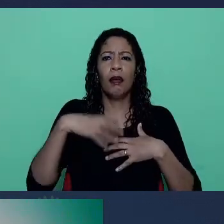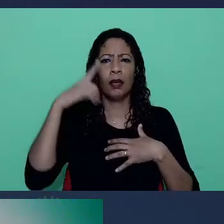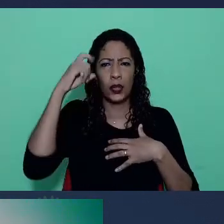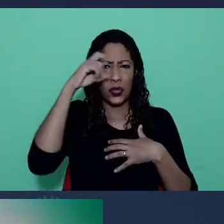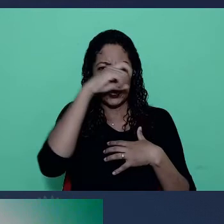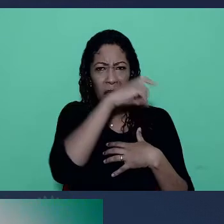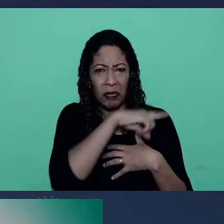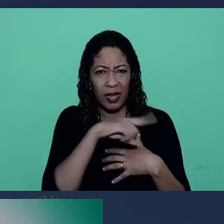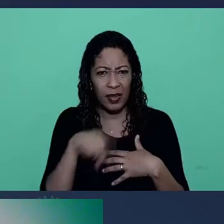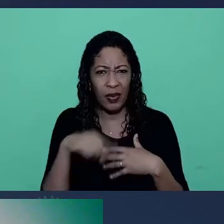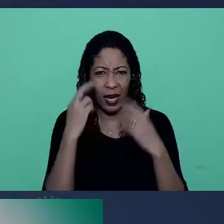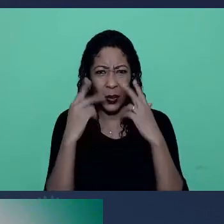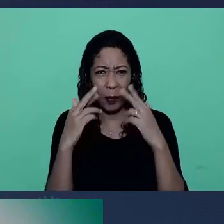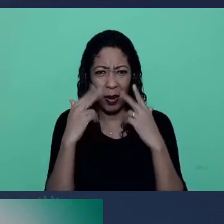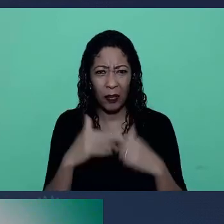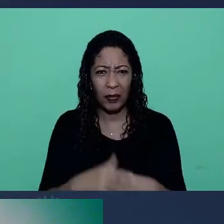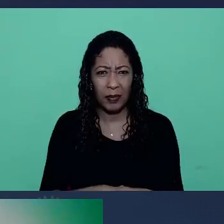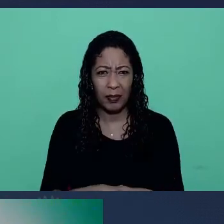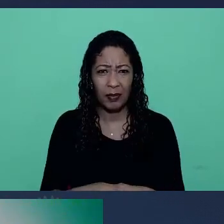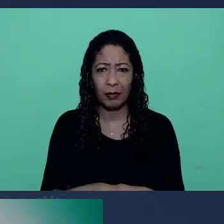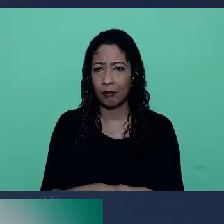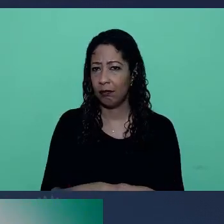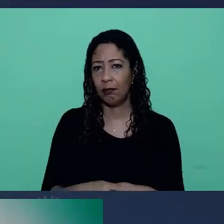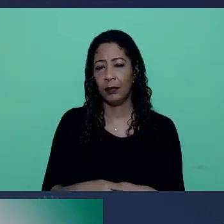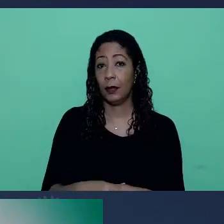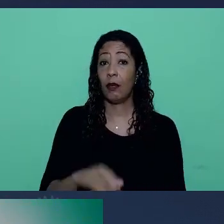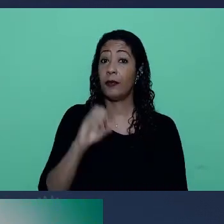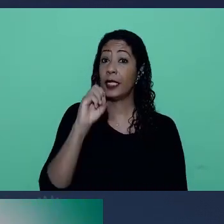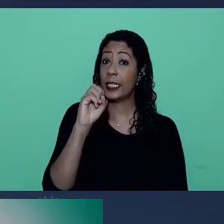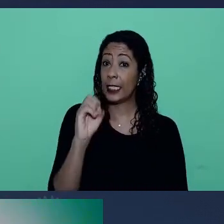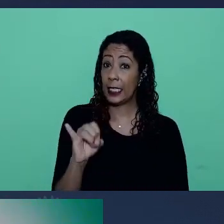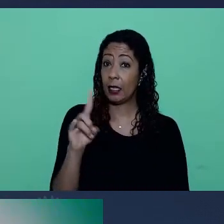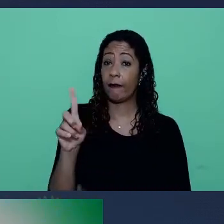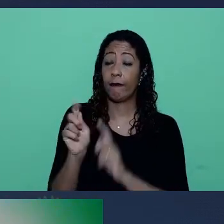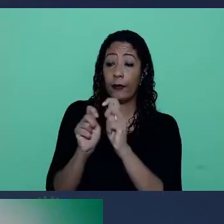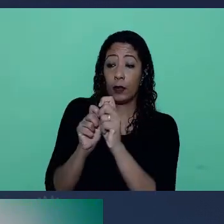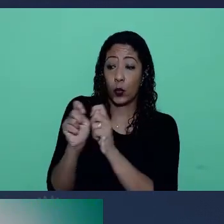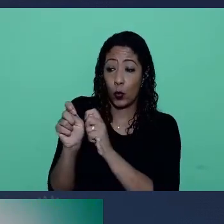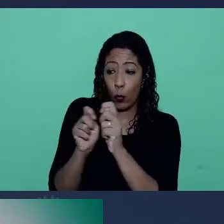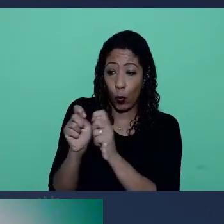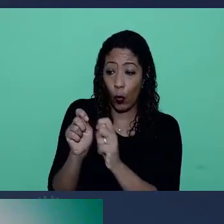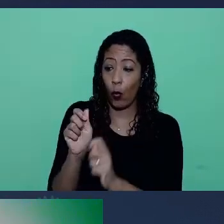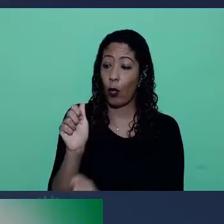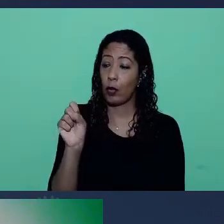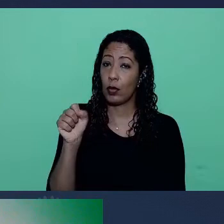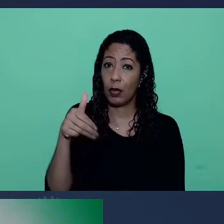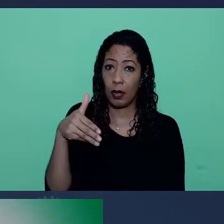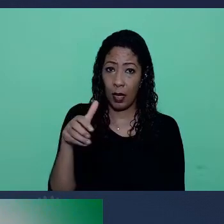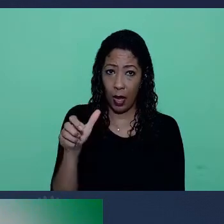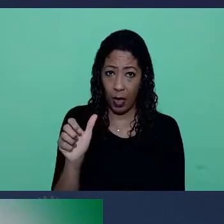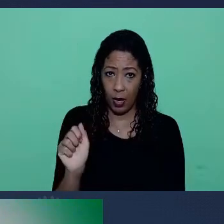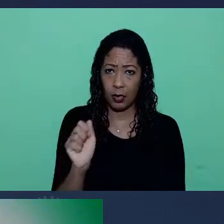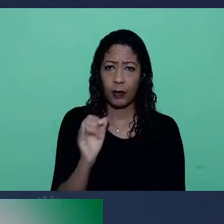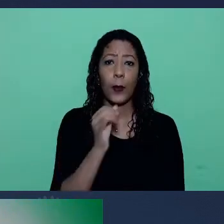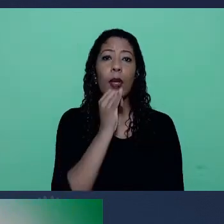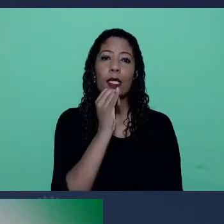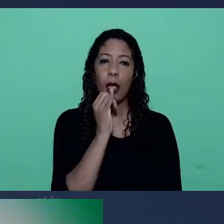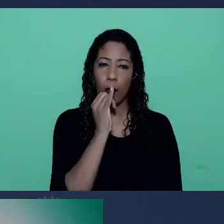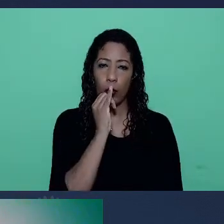Marcelo. Se você tiver controlado da asma, porque, por exemplo, você pode não ter